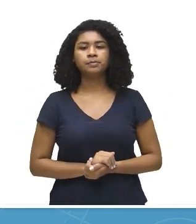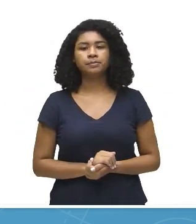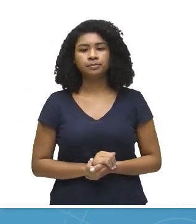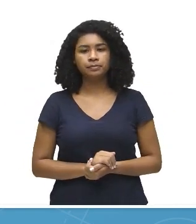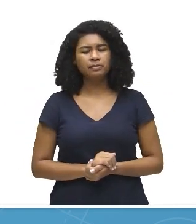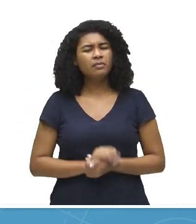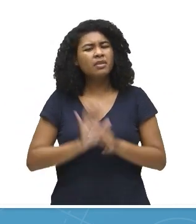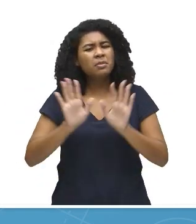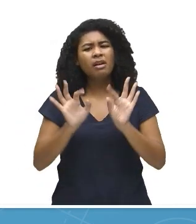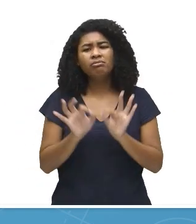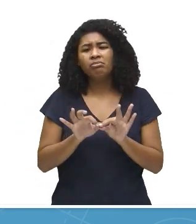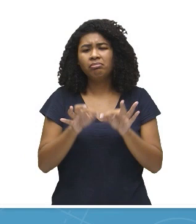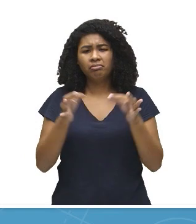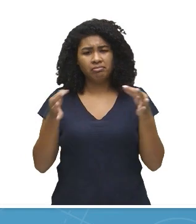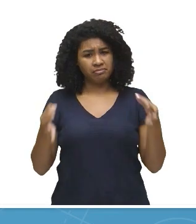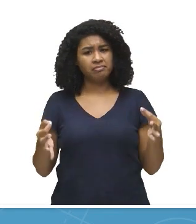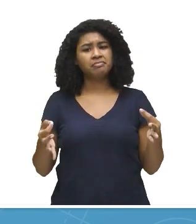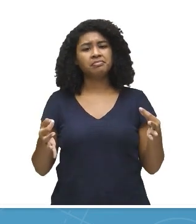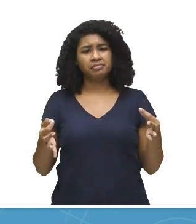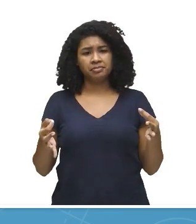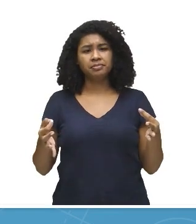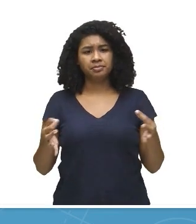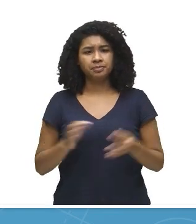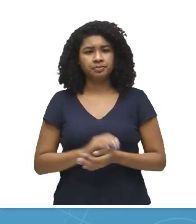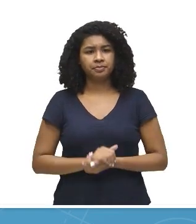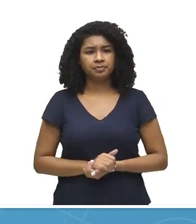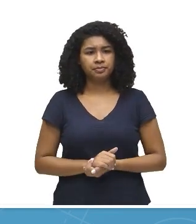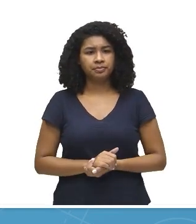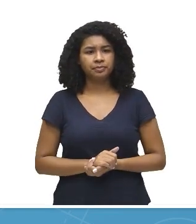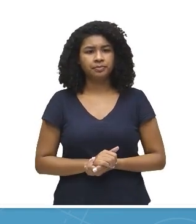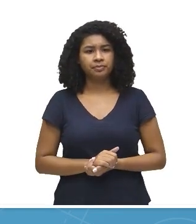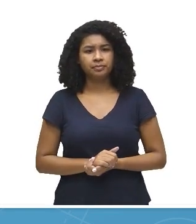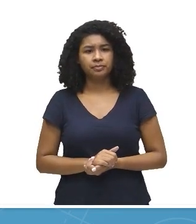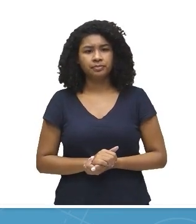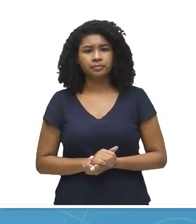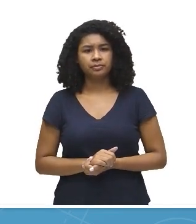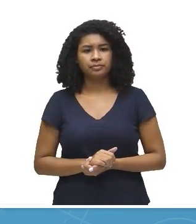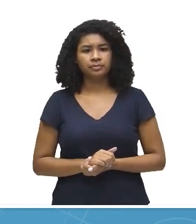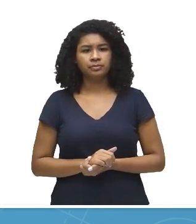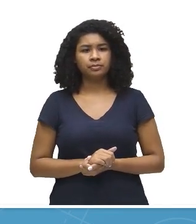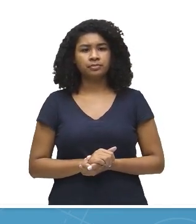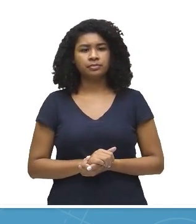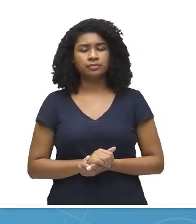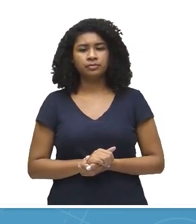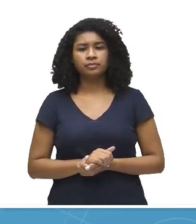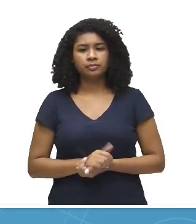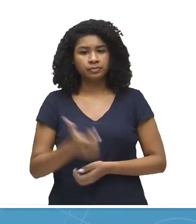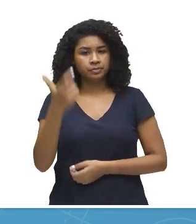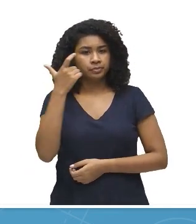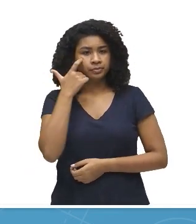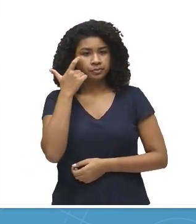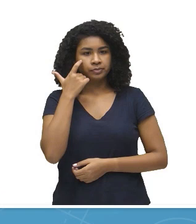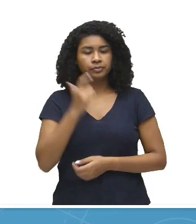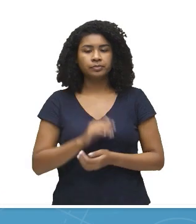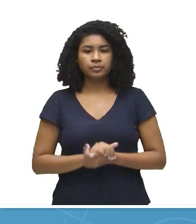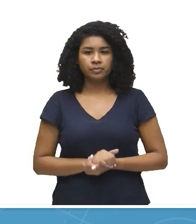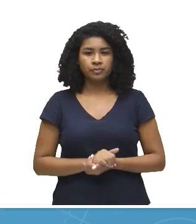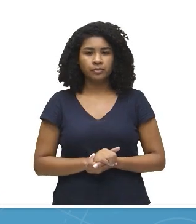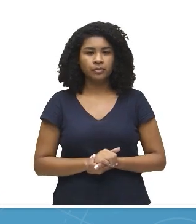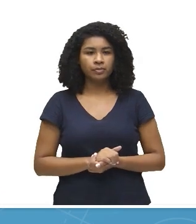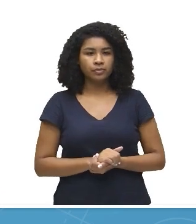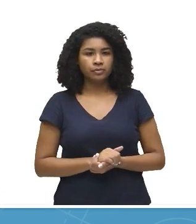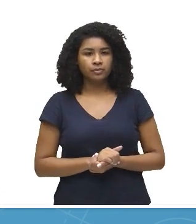bem simples. Com relação à preservação e à conservação, na preservação ambiental, a gente tem, olha,